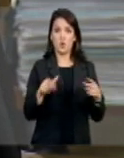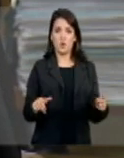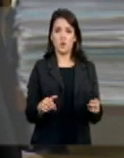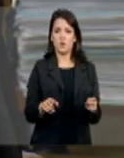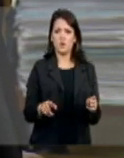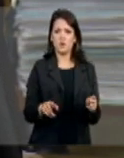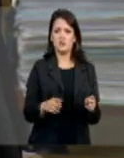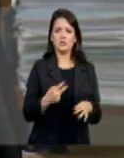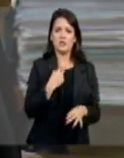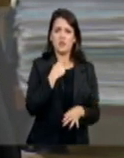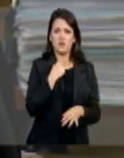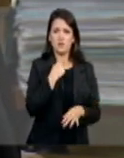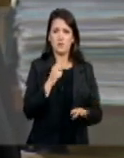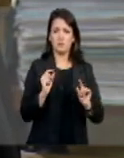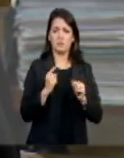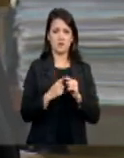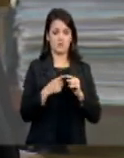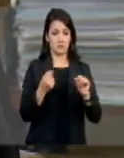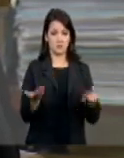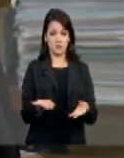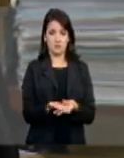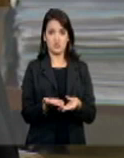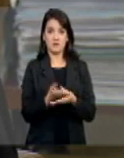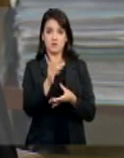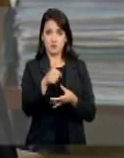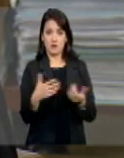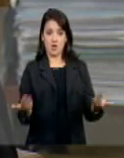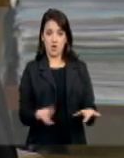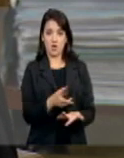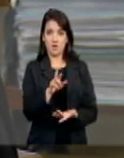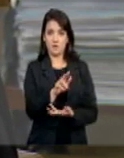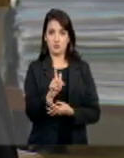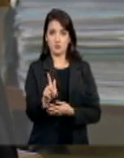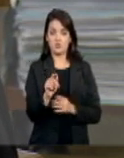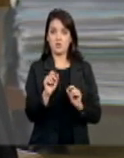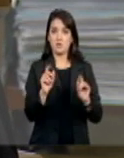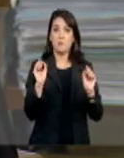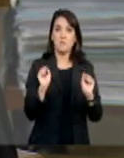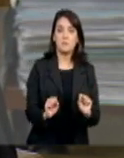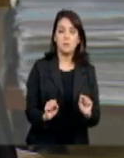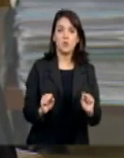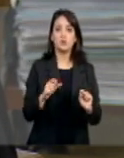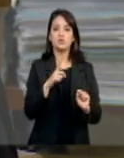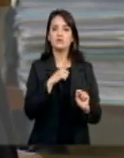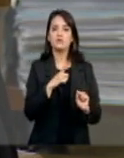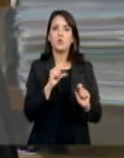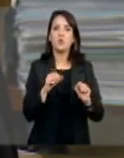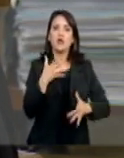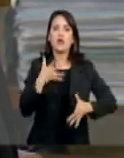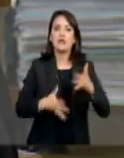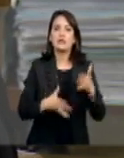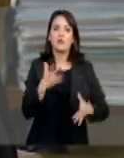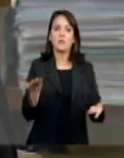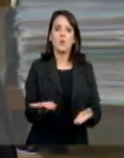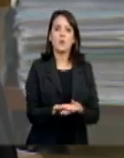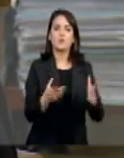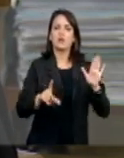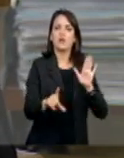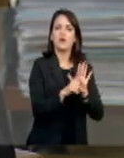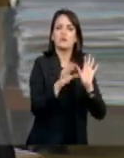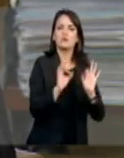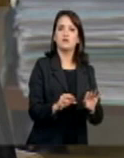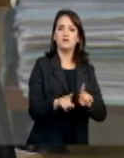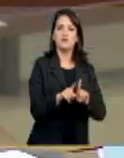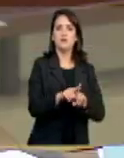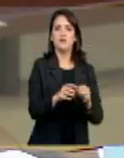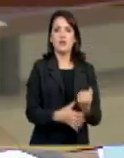processo está sob o regime da repercussão geral o que poderia ofender o devido processo legal e em particular a garantia do